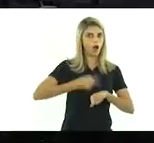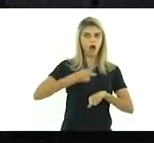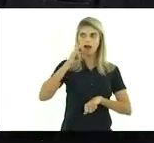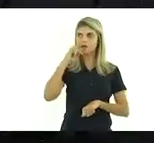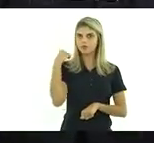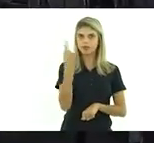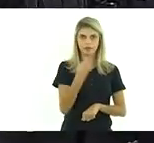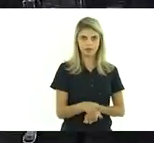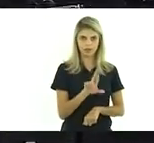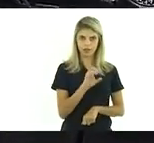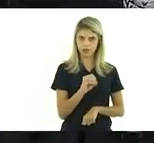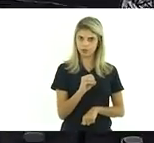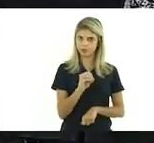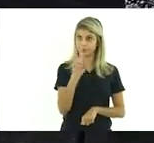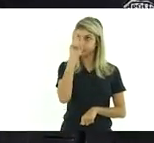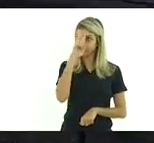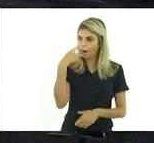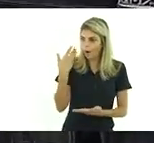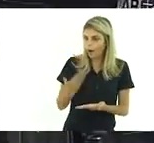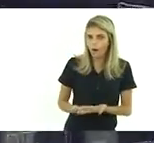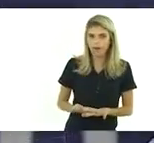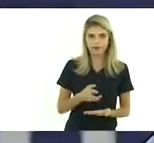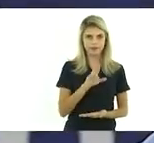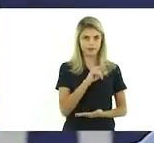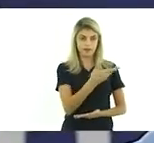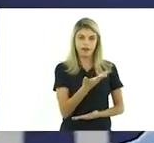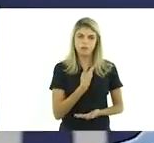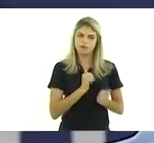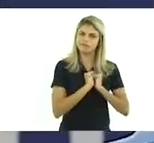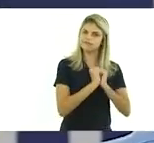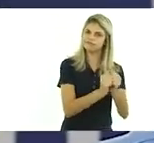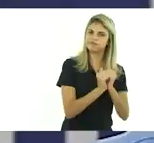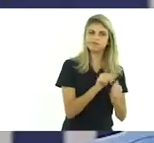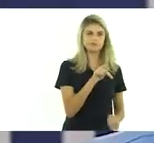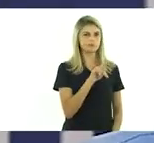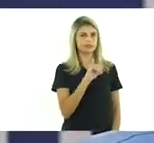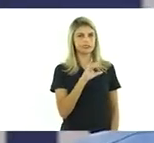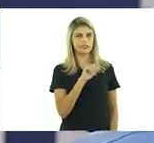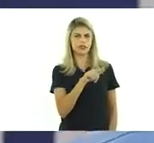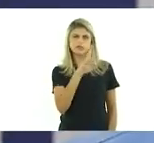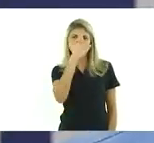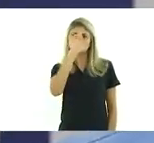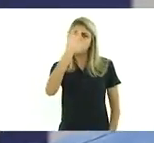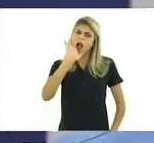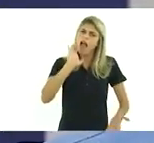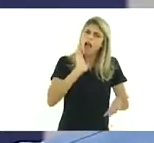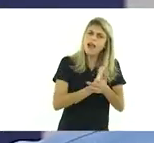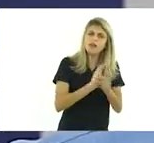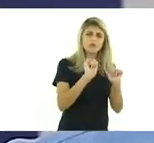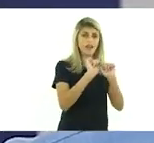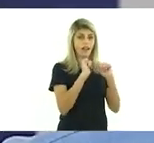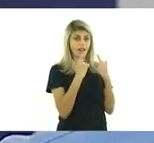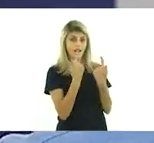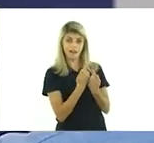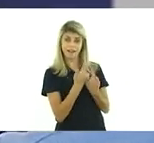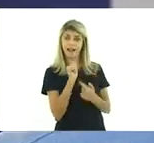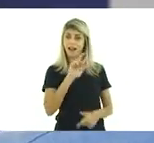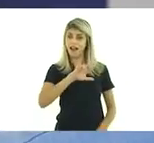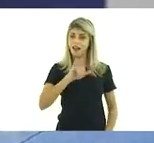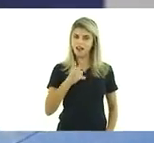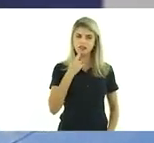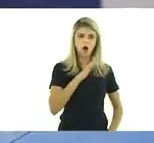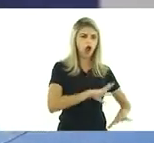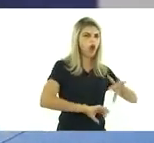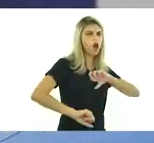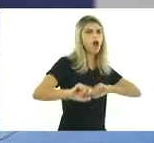Janeiro. Ele é amigo do Jorge Pisciani, do PMDB, chefe de uma alerje tendenciosa e corrompida